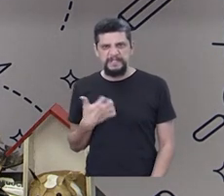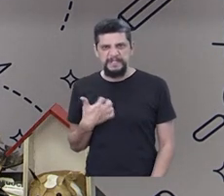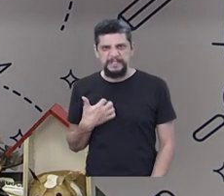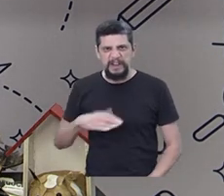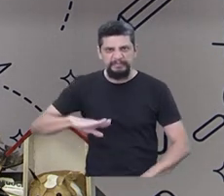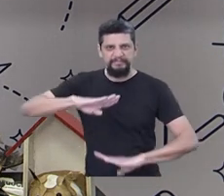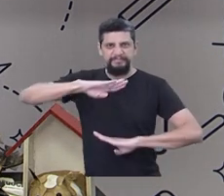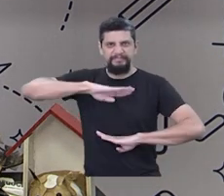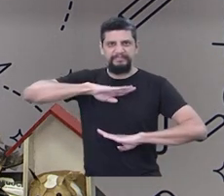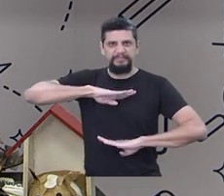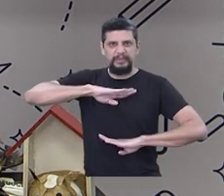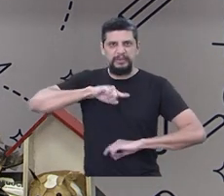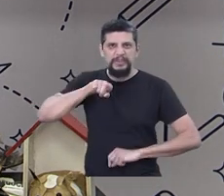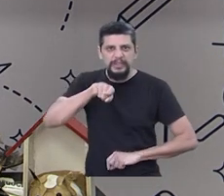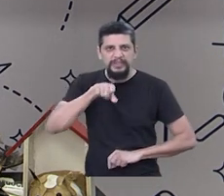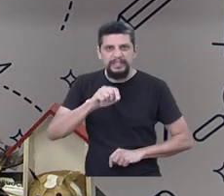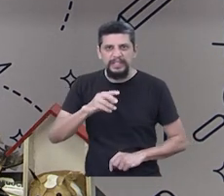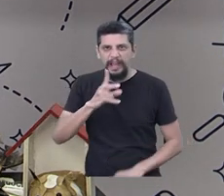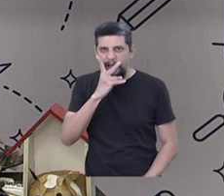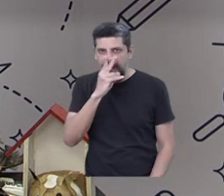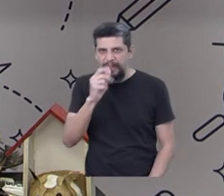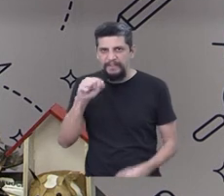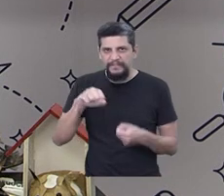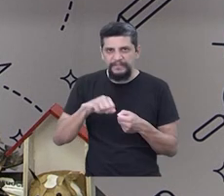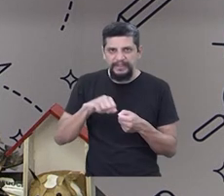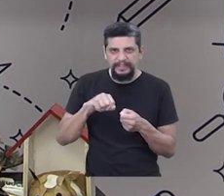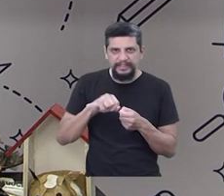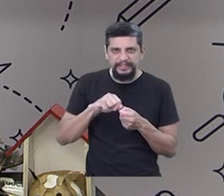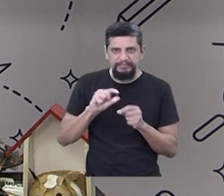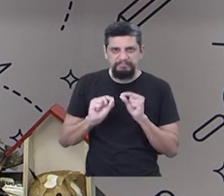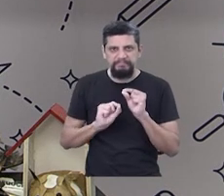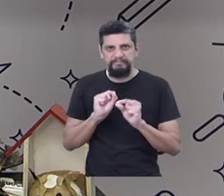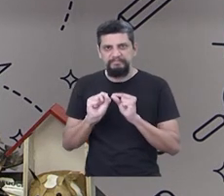com a situação. O que, que vocês acham que ela vai fazer?